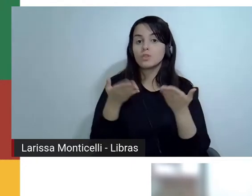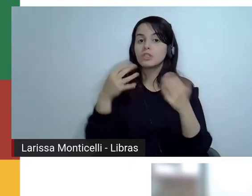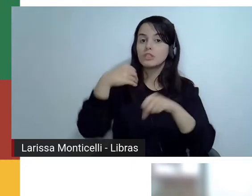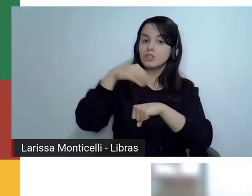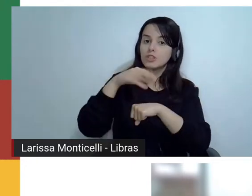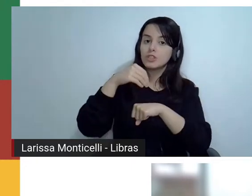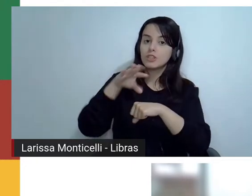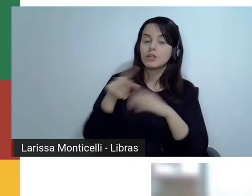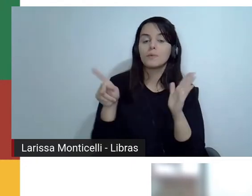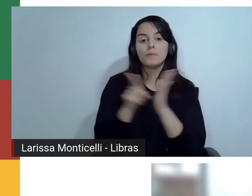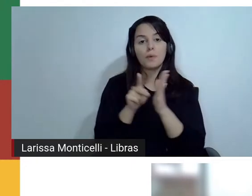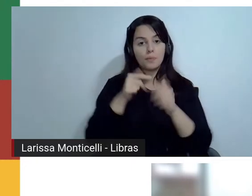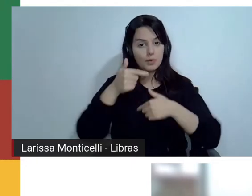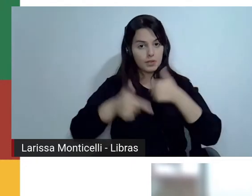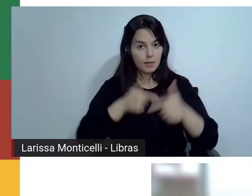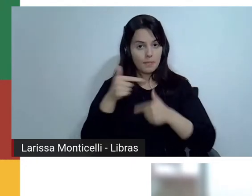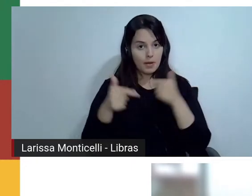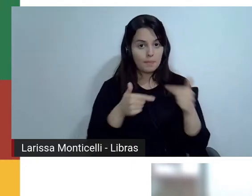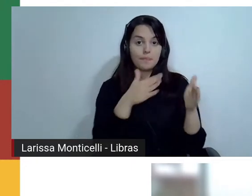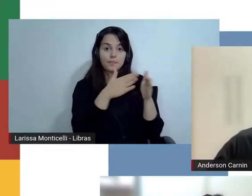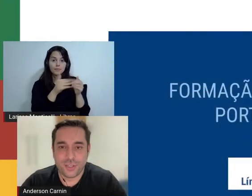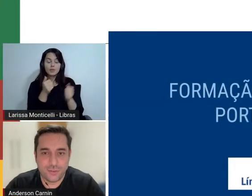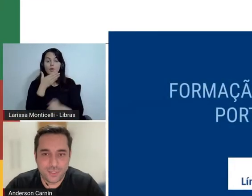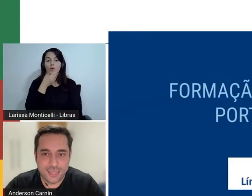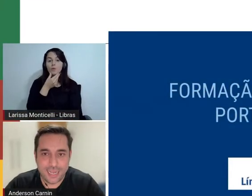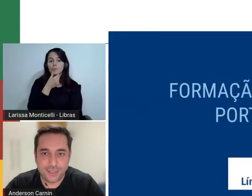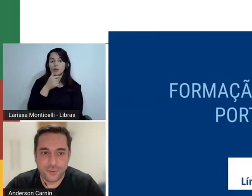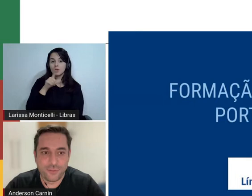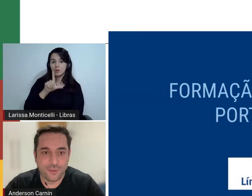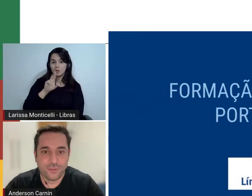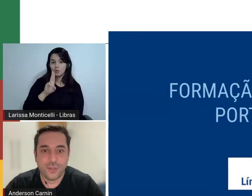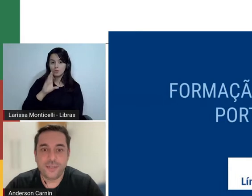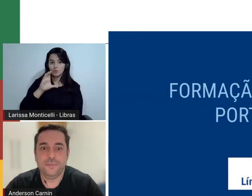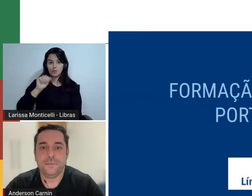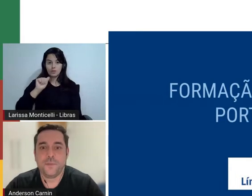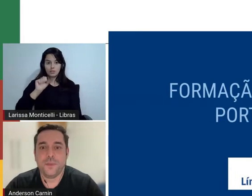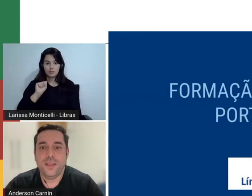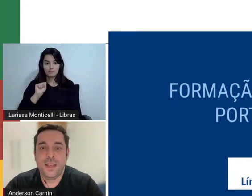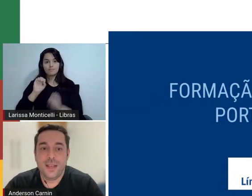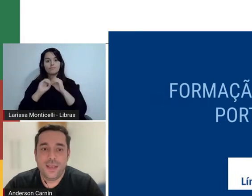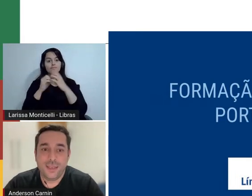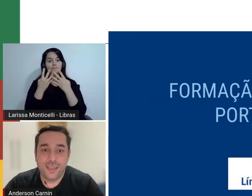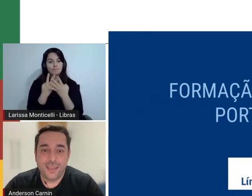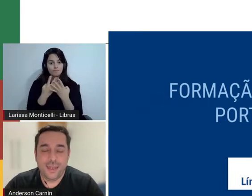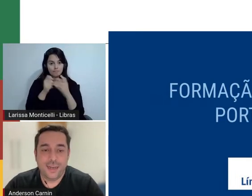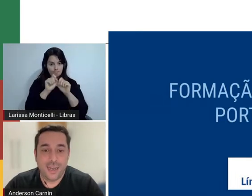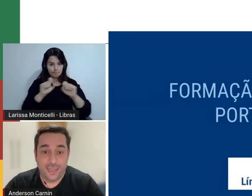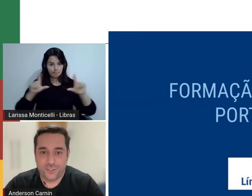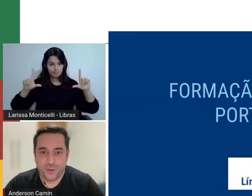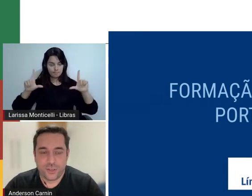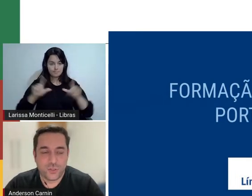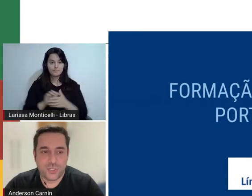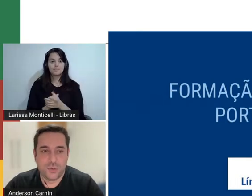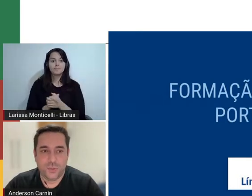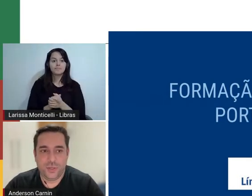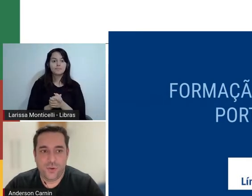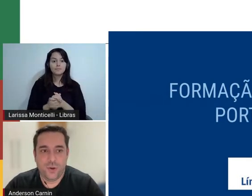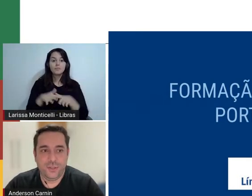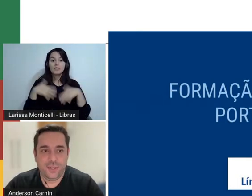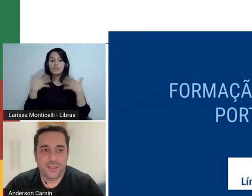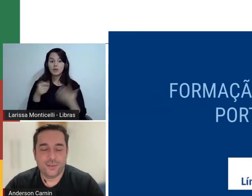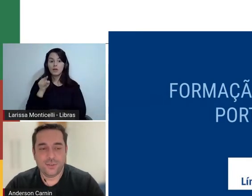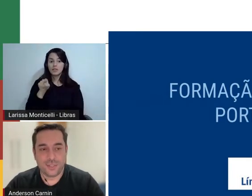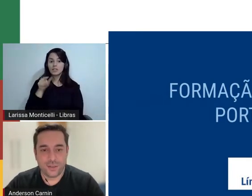E aí eu vou pedir ao Lucas, que está conosco aqui para projetar os slides, por favor. E este é o nosso segundo